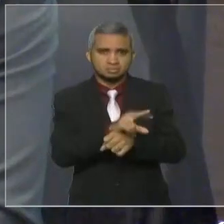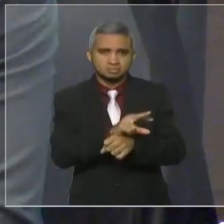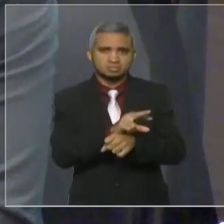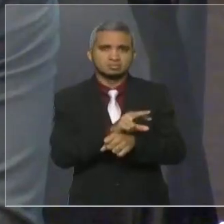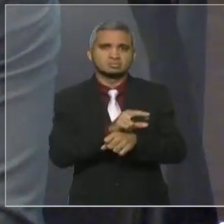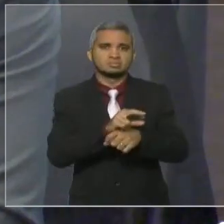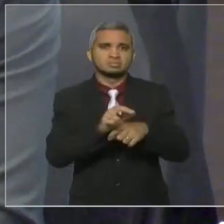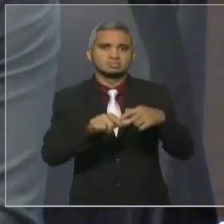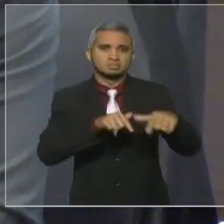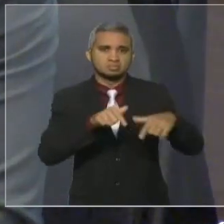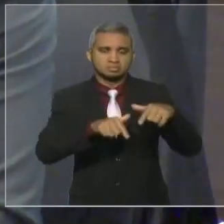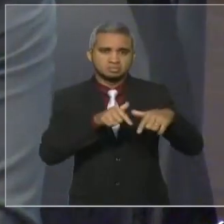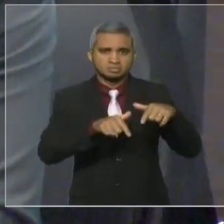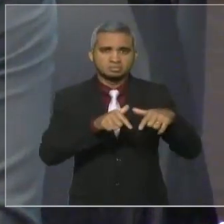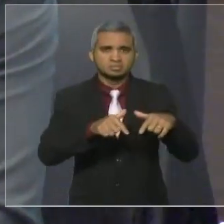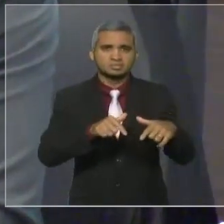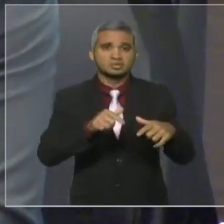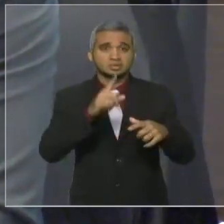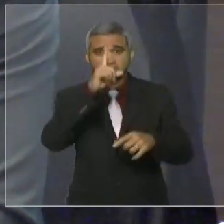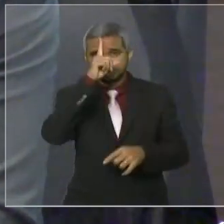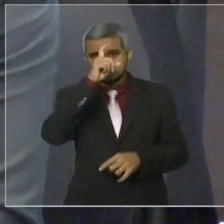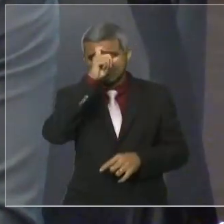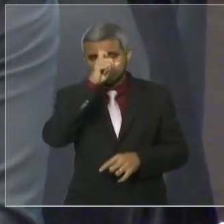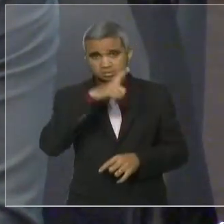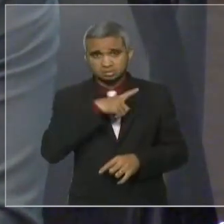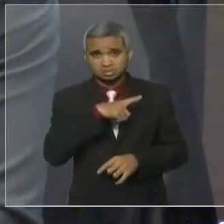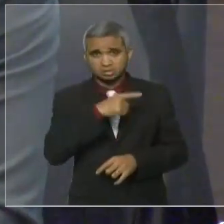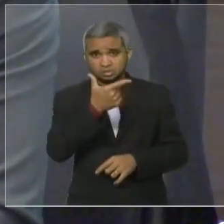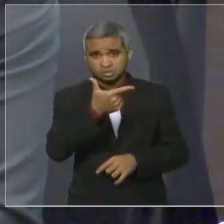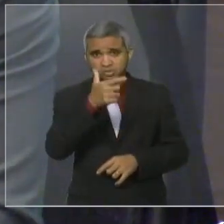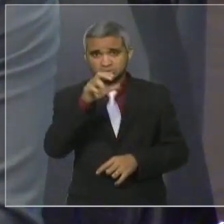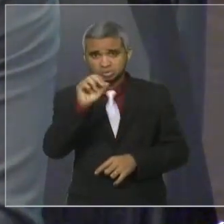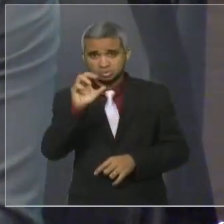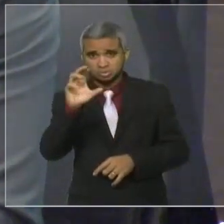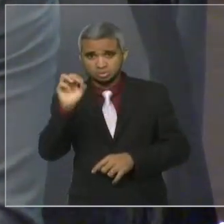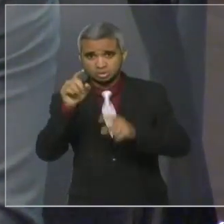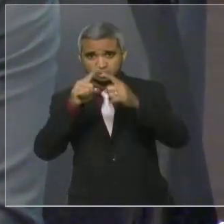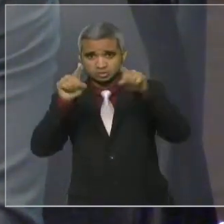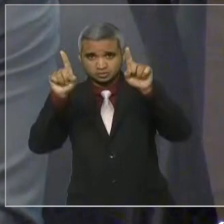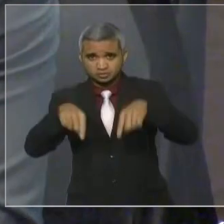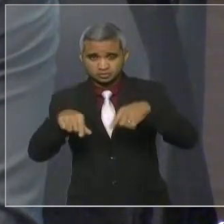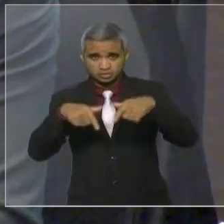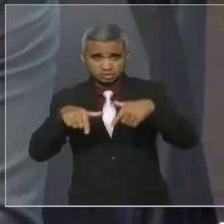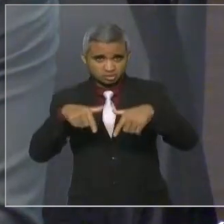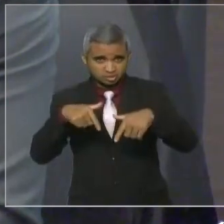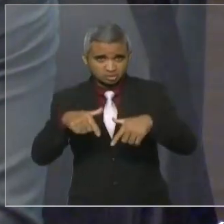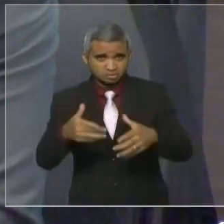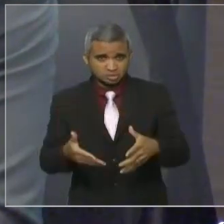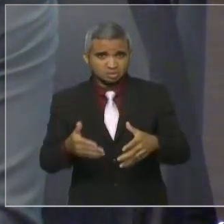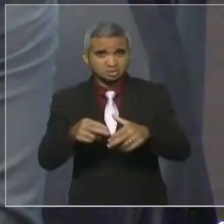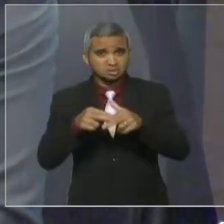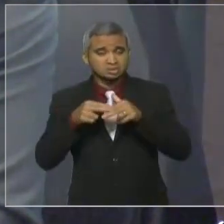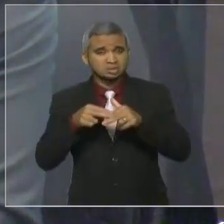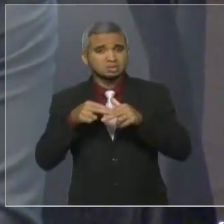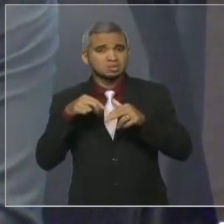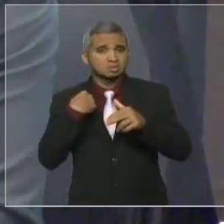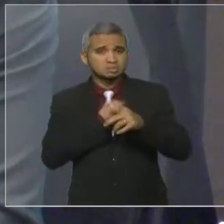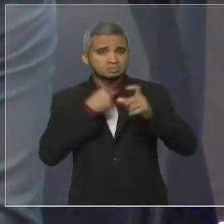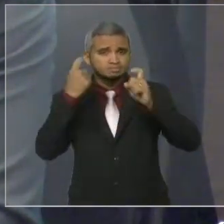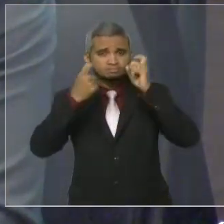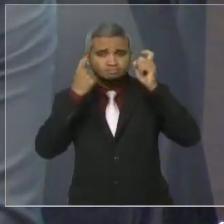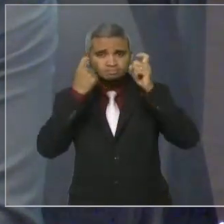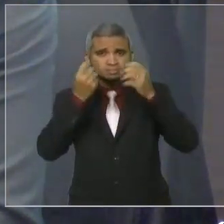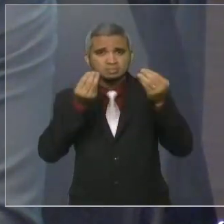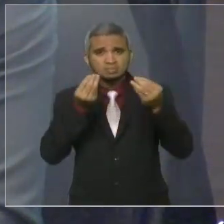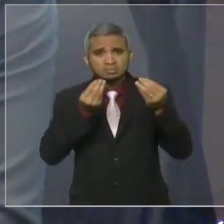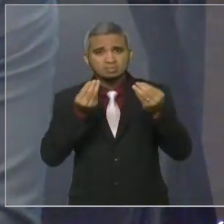tem mais de 200 funcionários e eles têm se mobilizado de maneira muito preocupada com a permanência deles no serviço. Um hospital, além